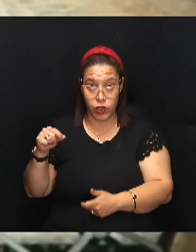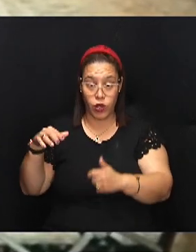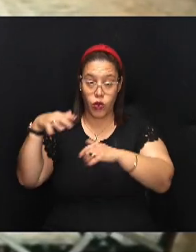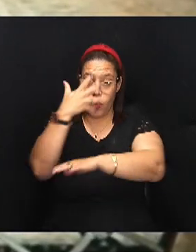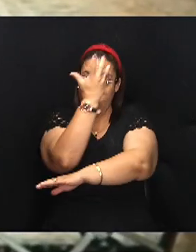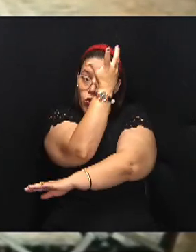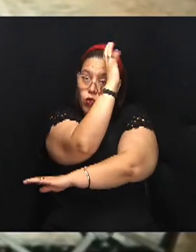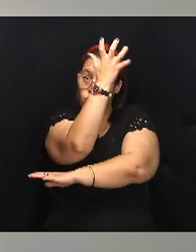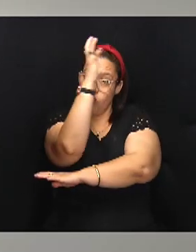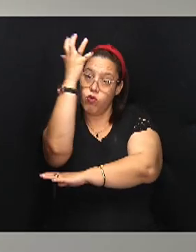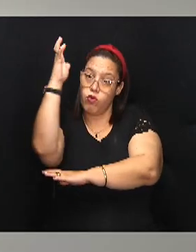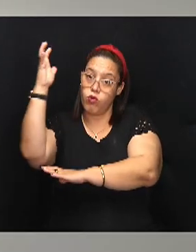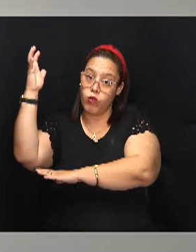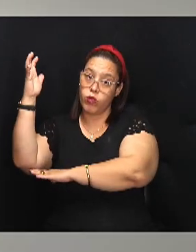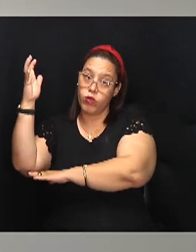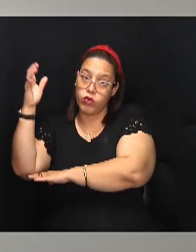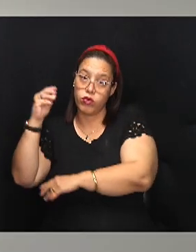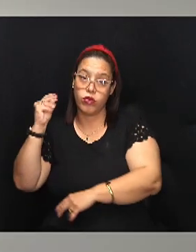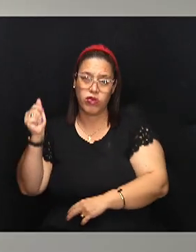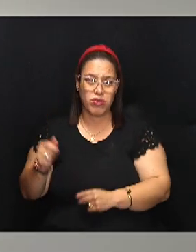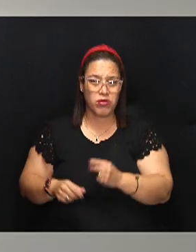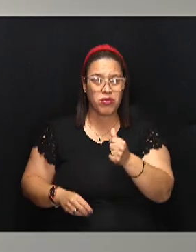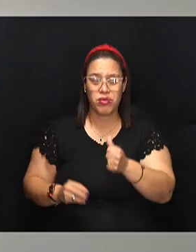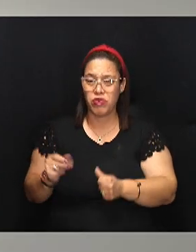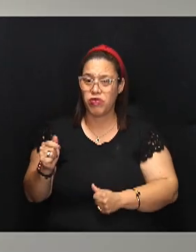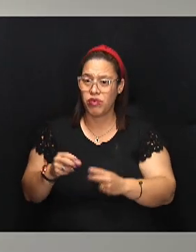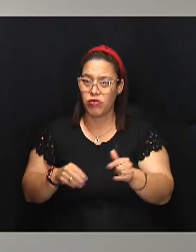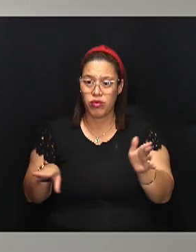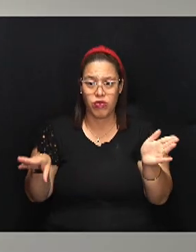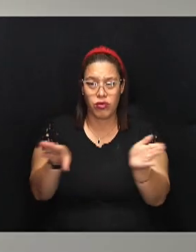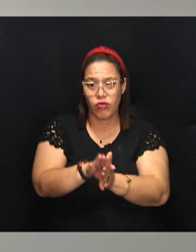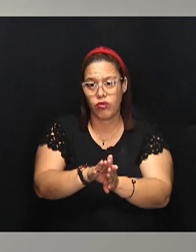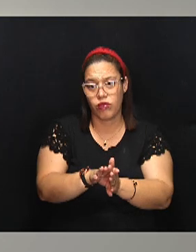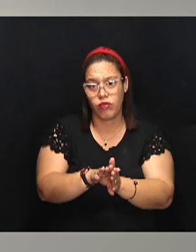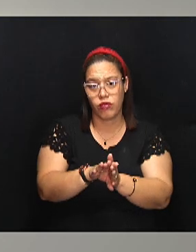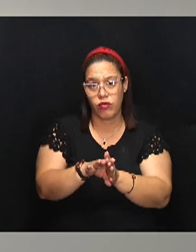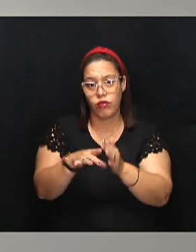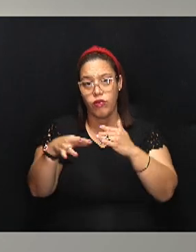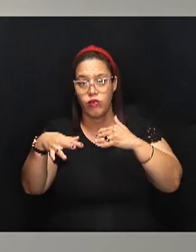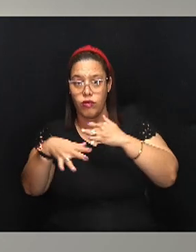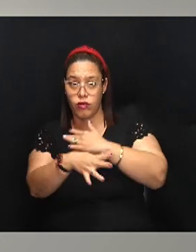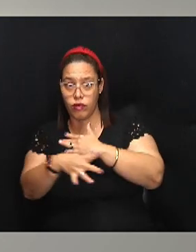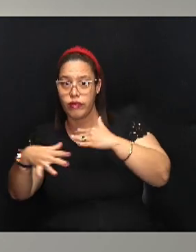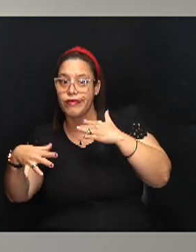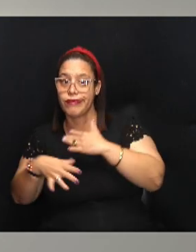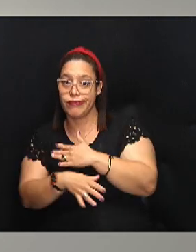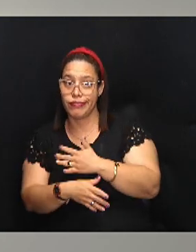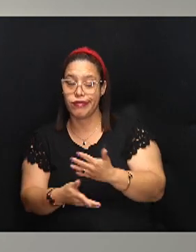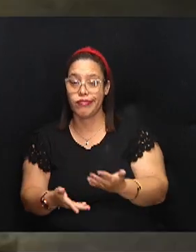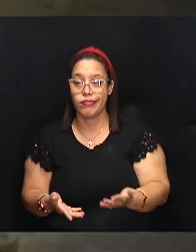mata, percorrendo um longo trajeto até chegar à área urbana.